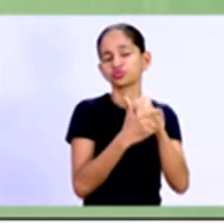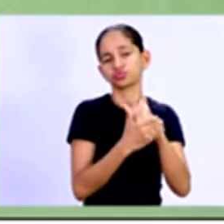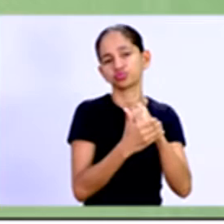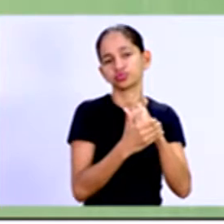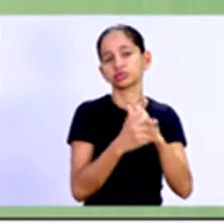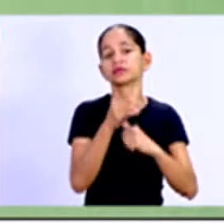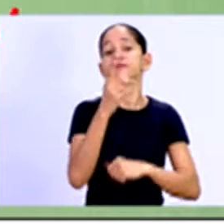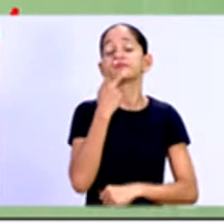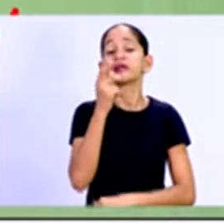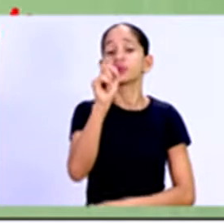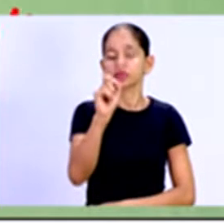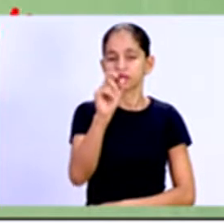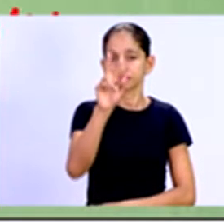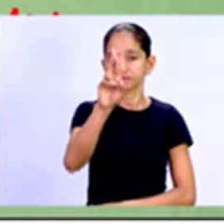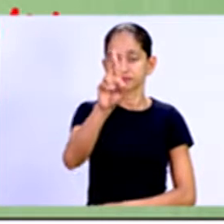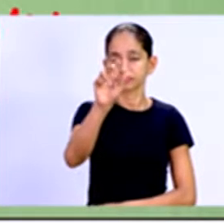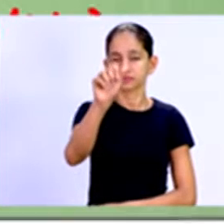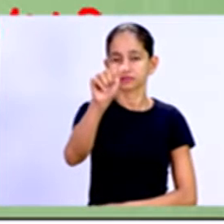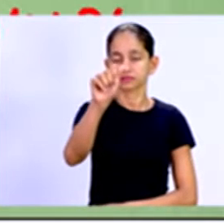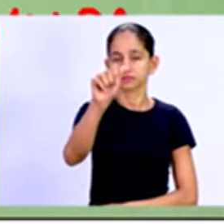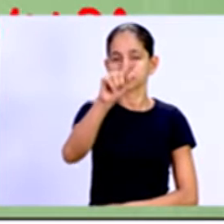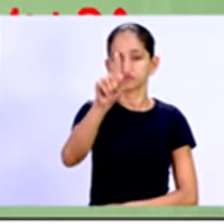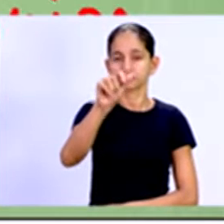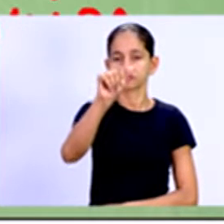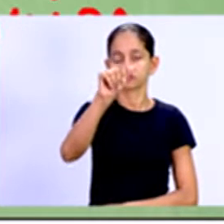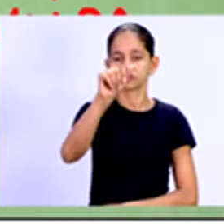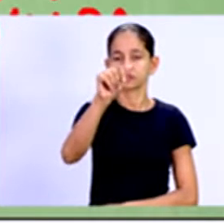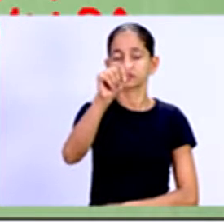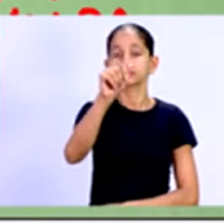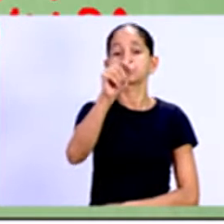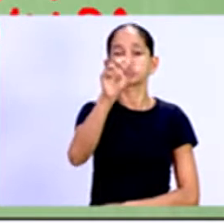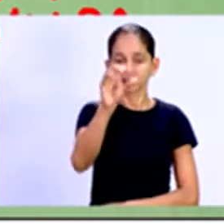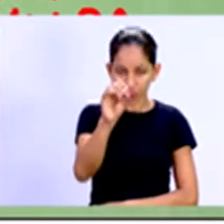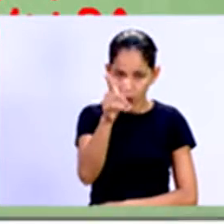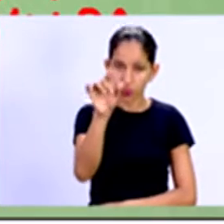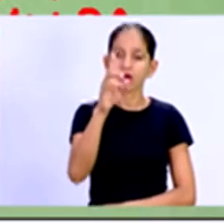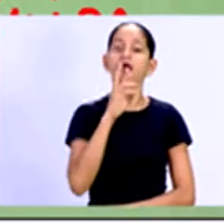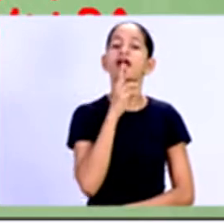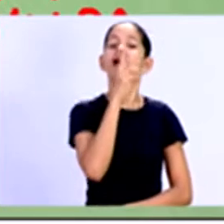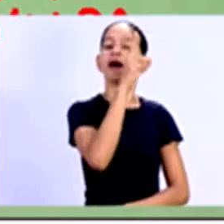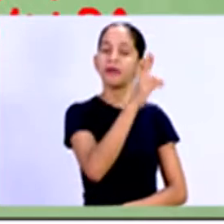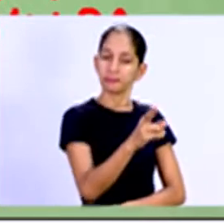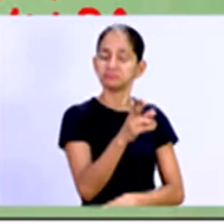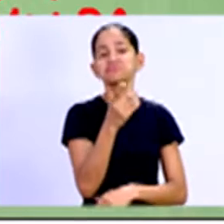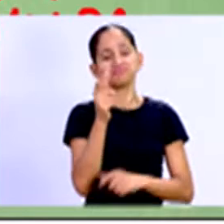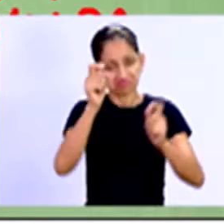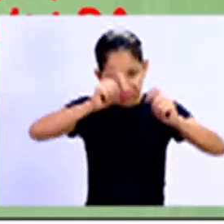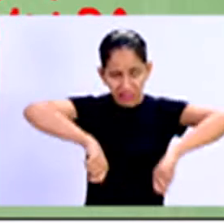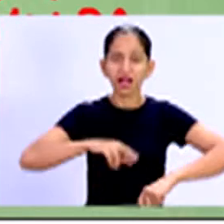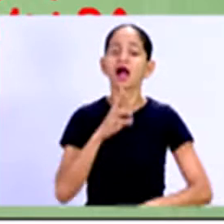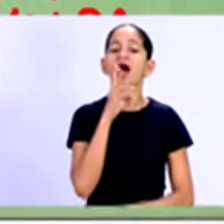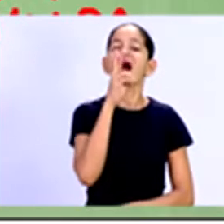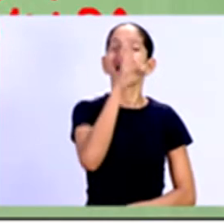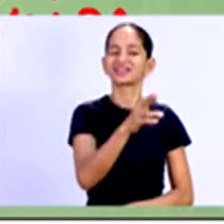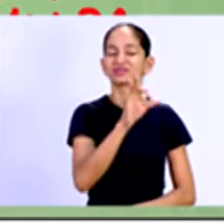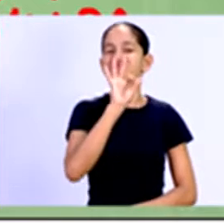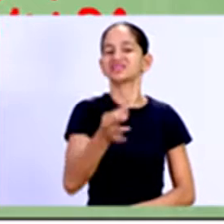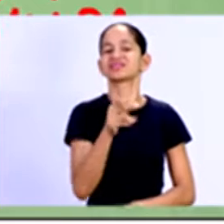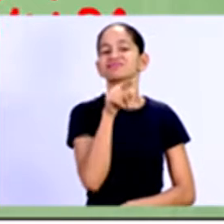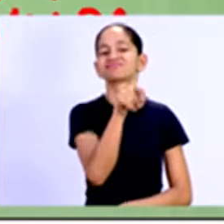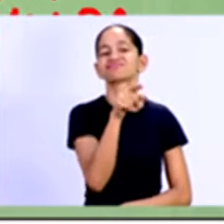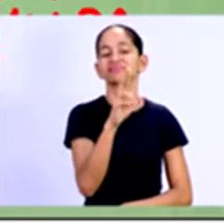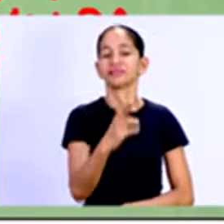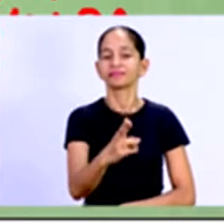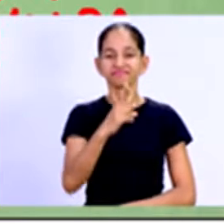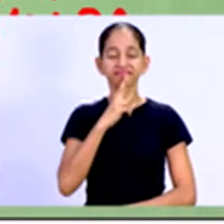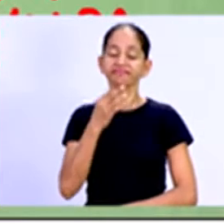ética, que diz que a ética é a reflexão da moral que vai tentar